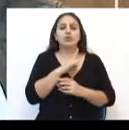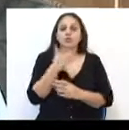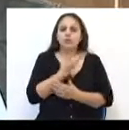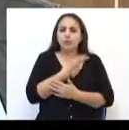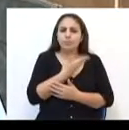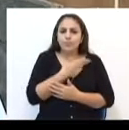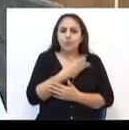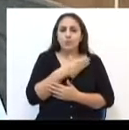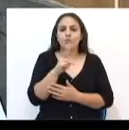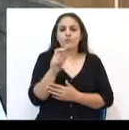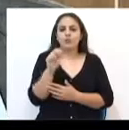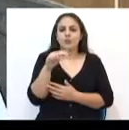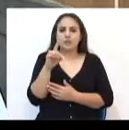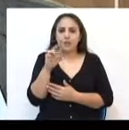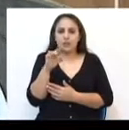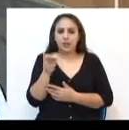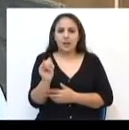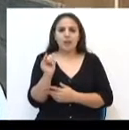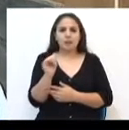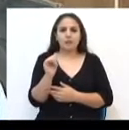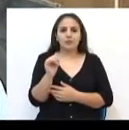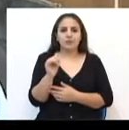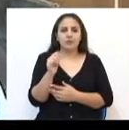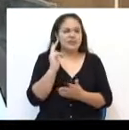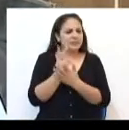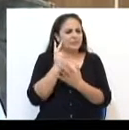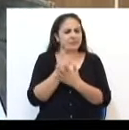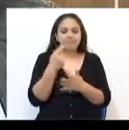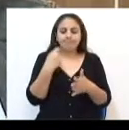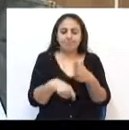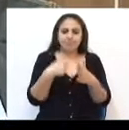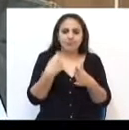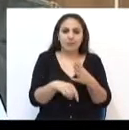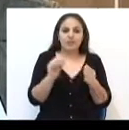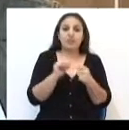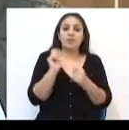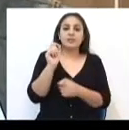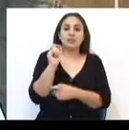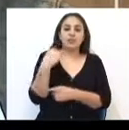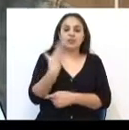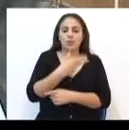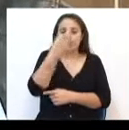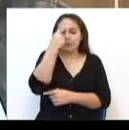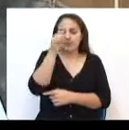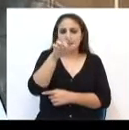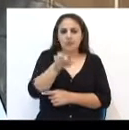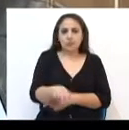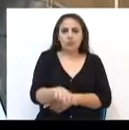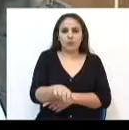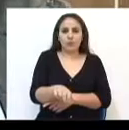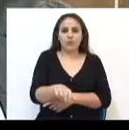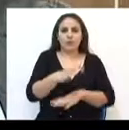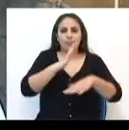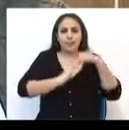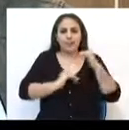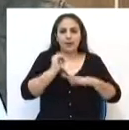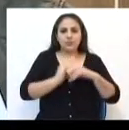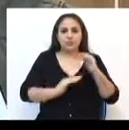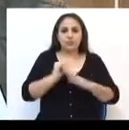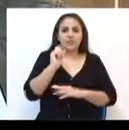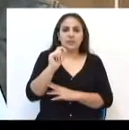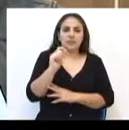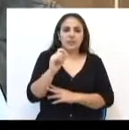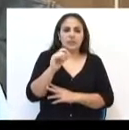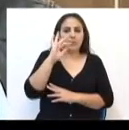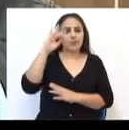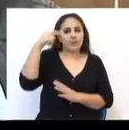junto, estar conversando, porque sempre foi uma pessoa muito otimista, né? Isso faz com que a gente repense, né? E na prática que